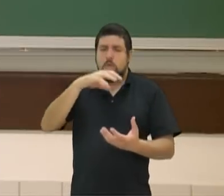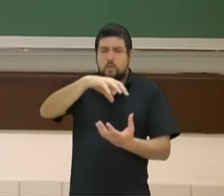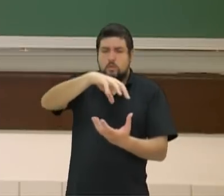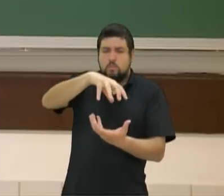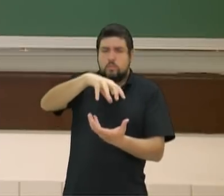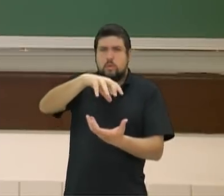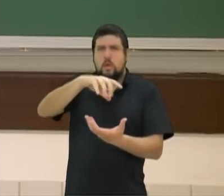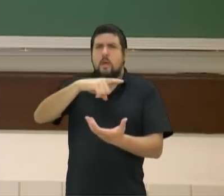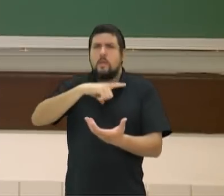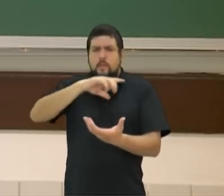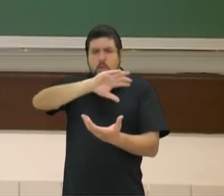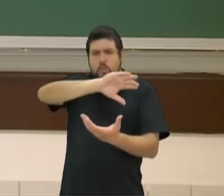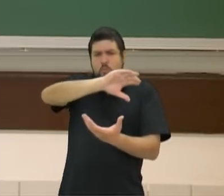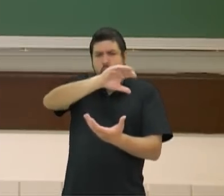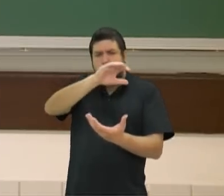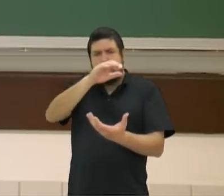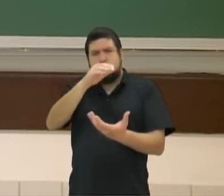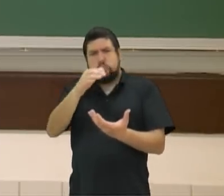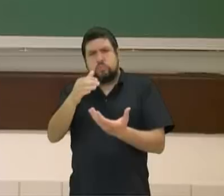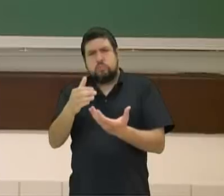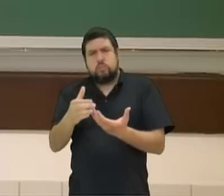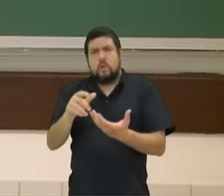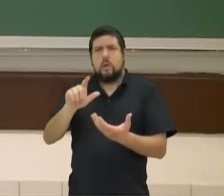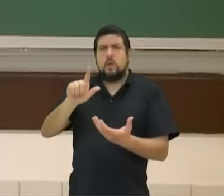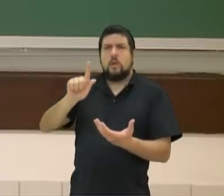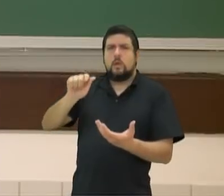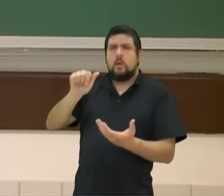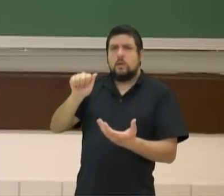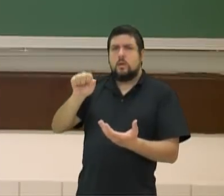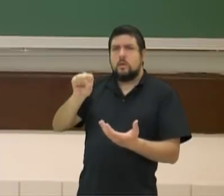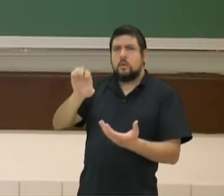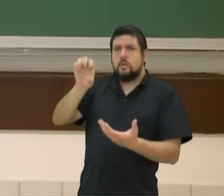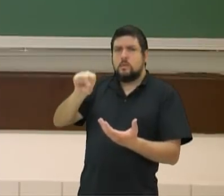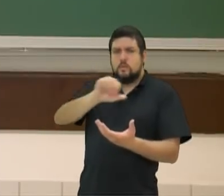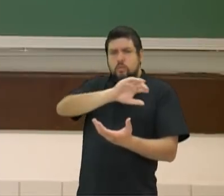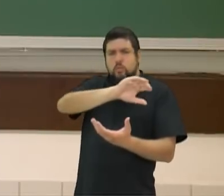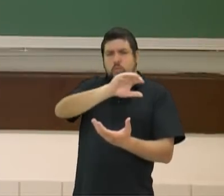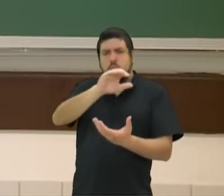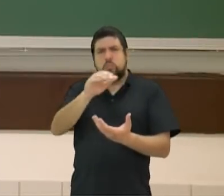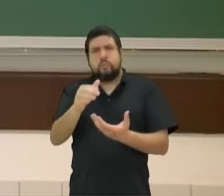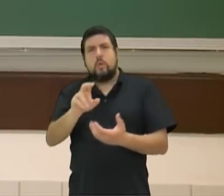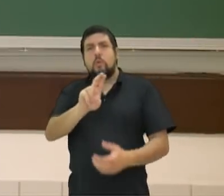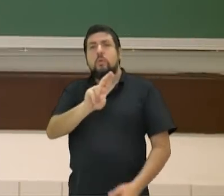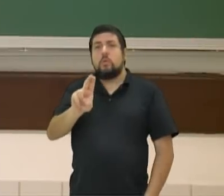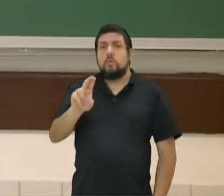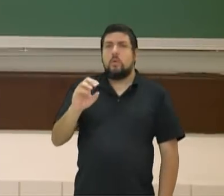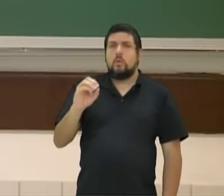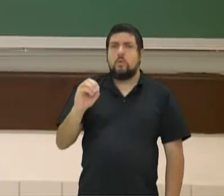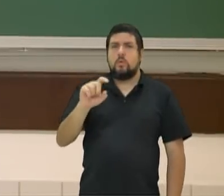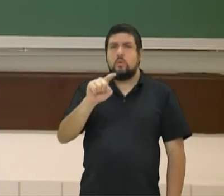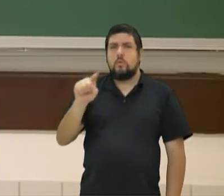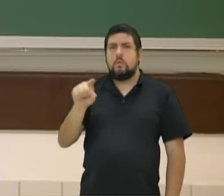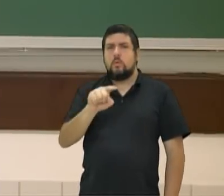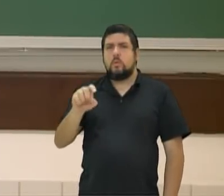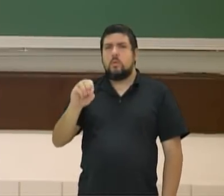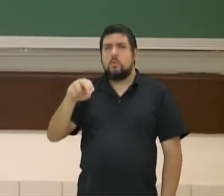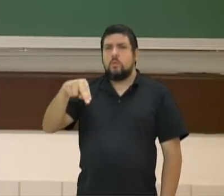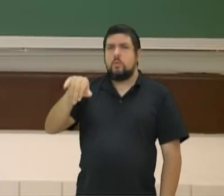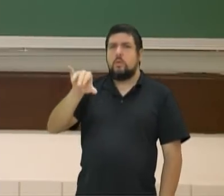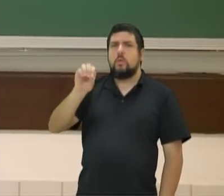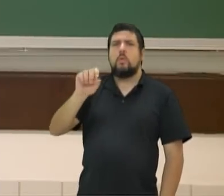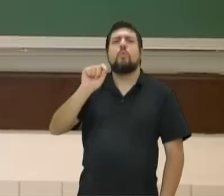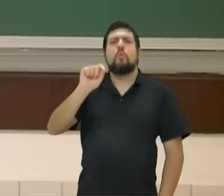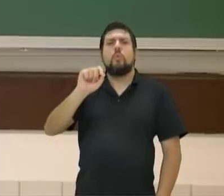uma camadinha de gases que é a camada de ozônio, que protege o nosso planeta dos raios ultravioletas